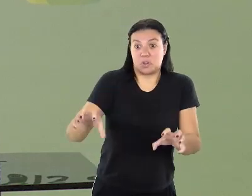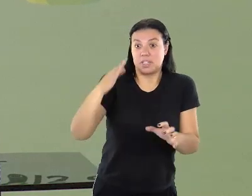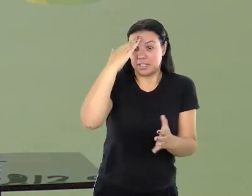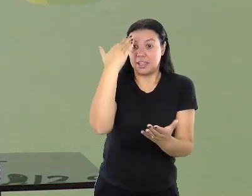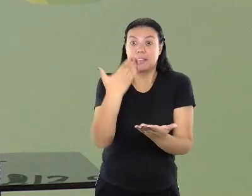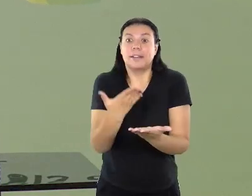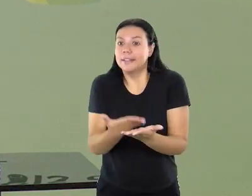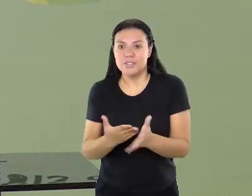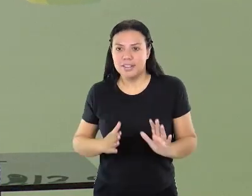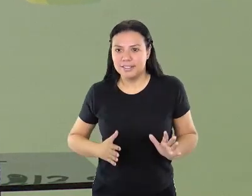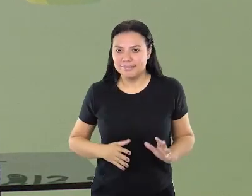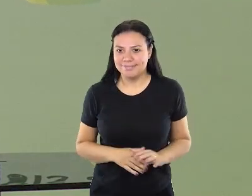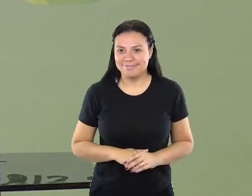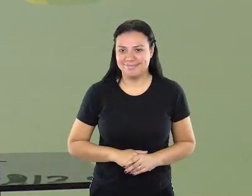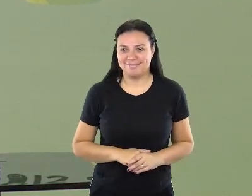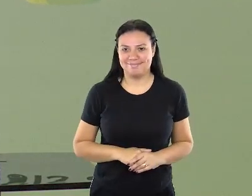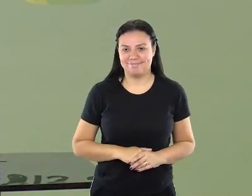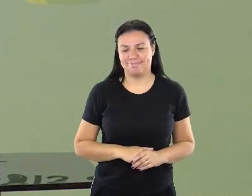ele